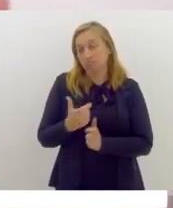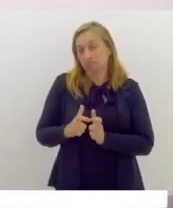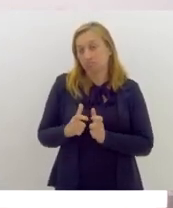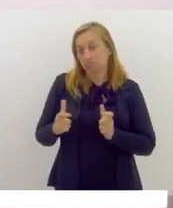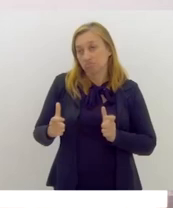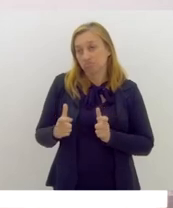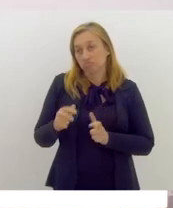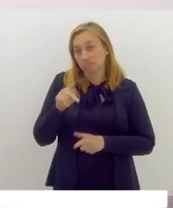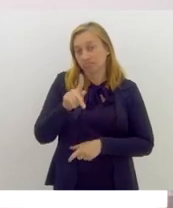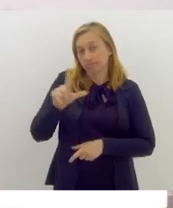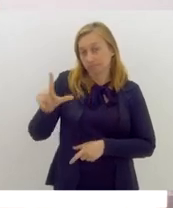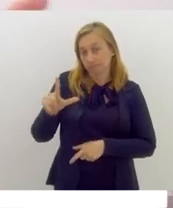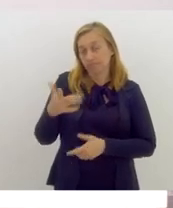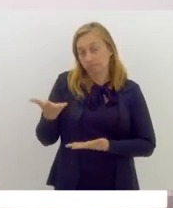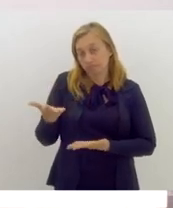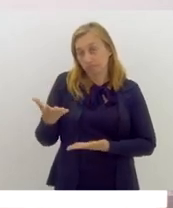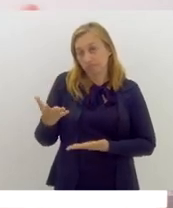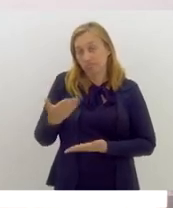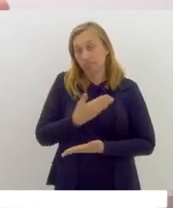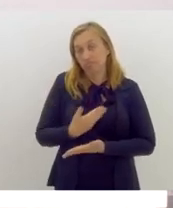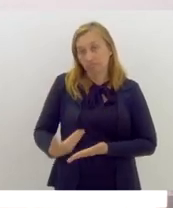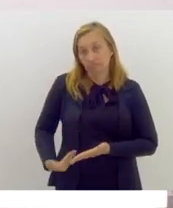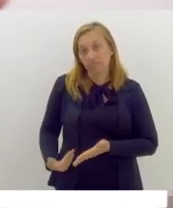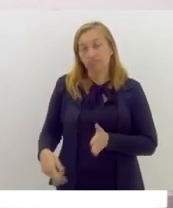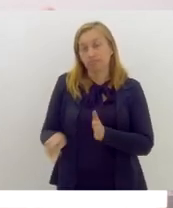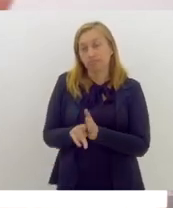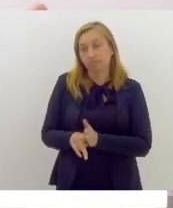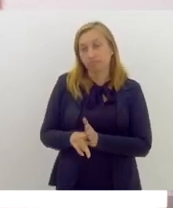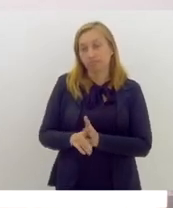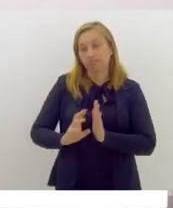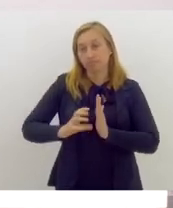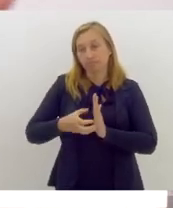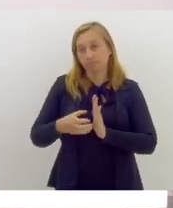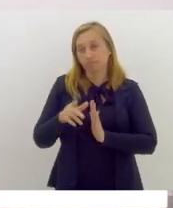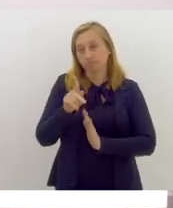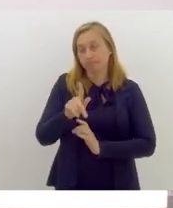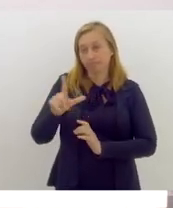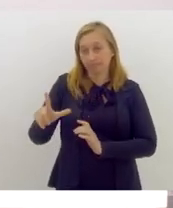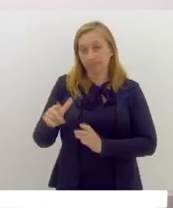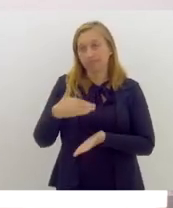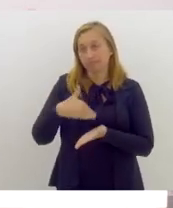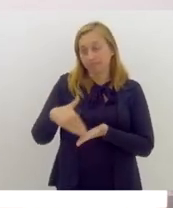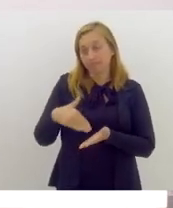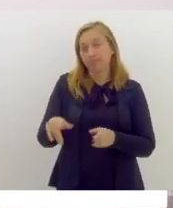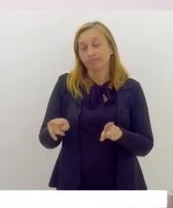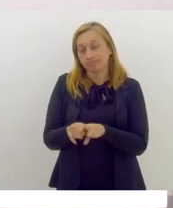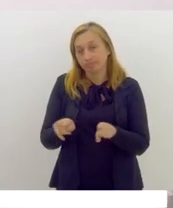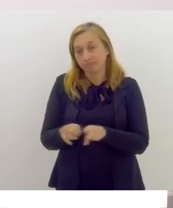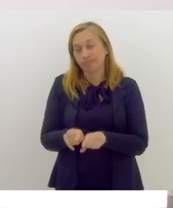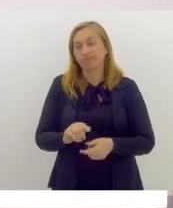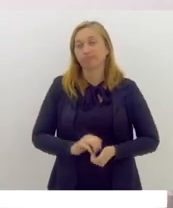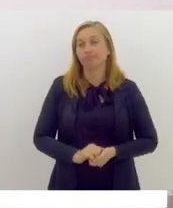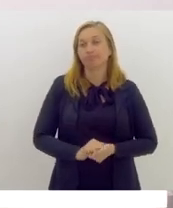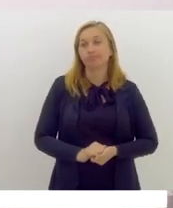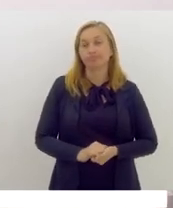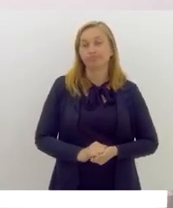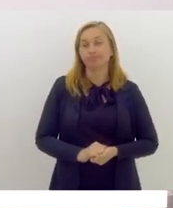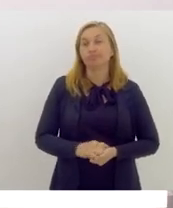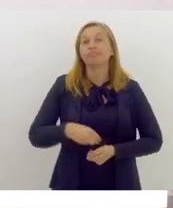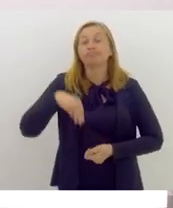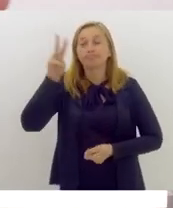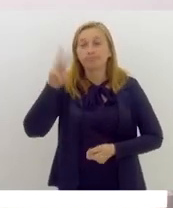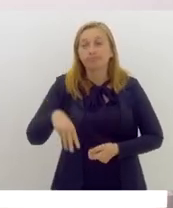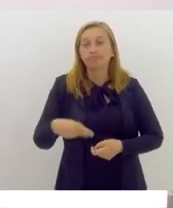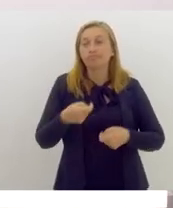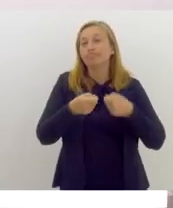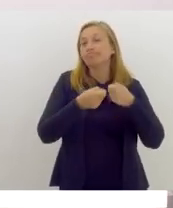do pl Governadora do pl os secretários são nomeados pelo Governador e quem tem